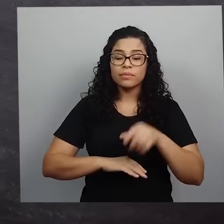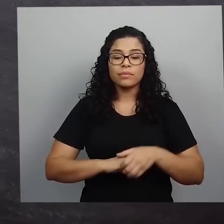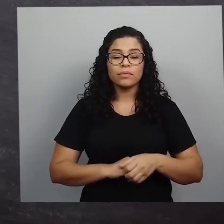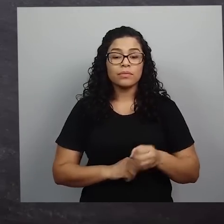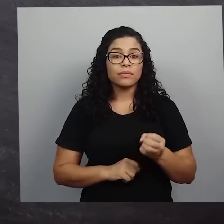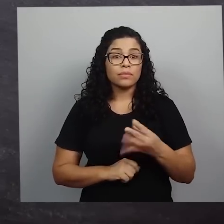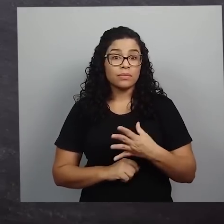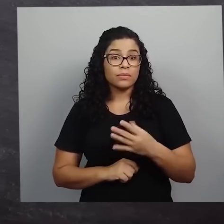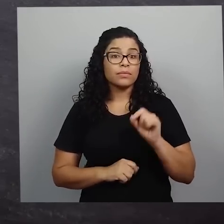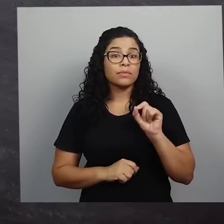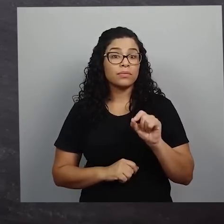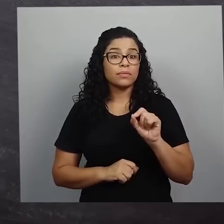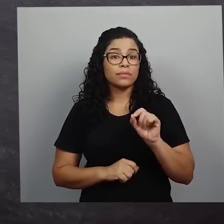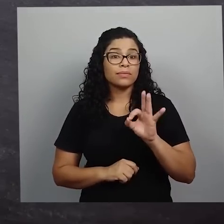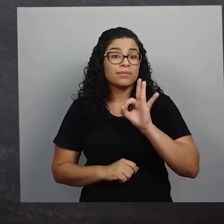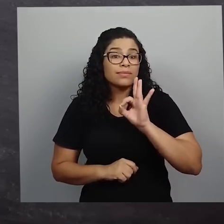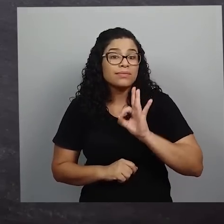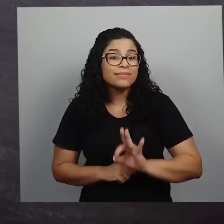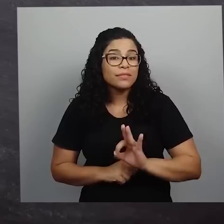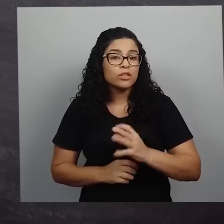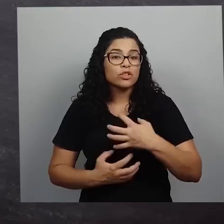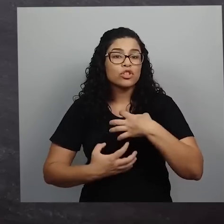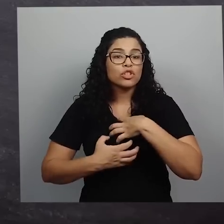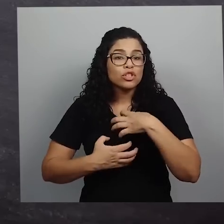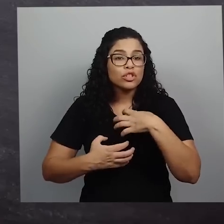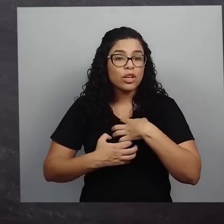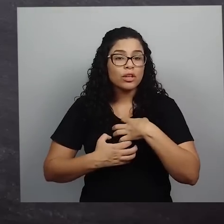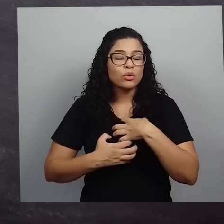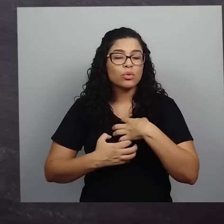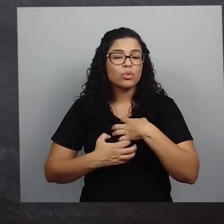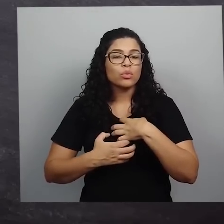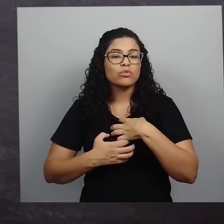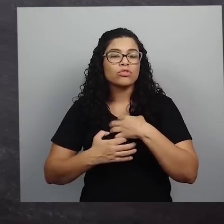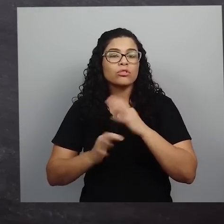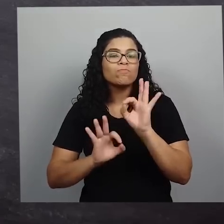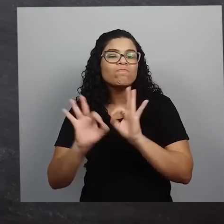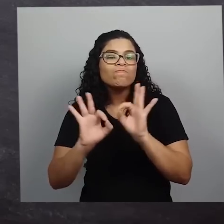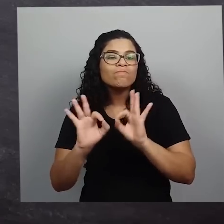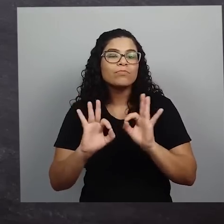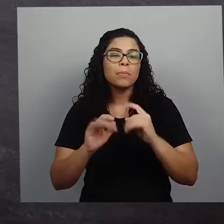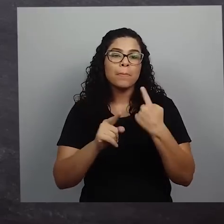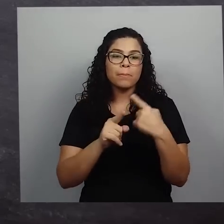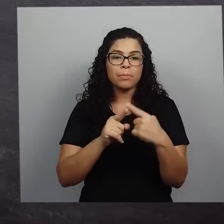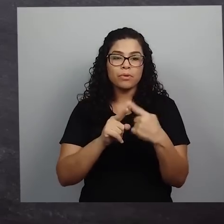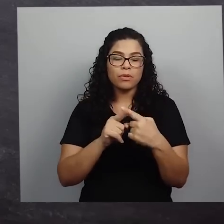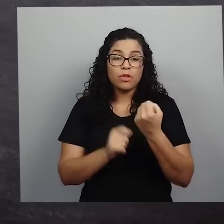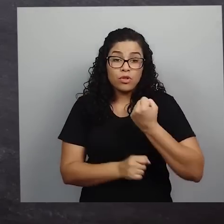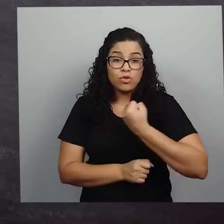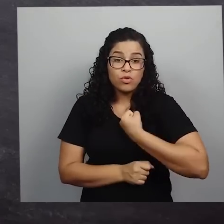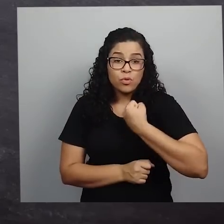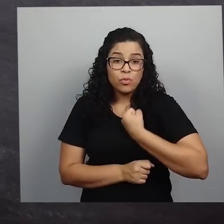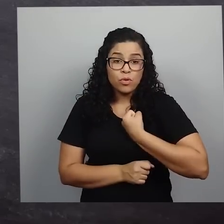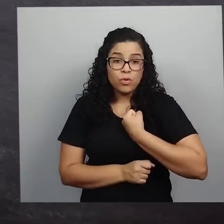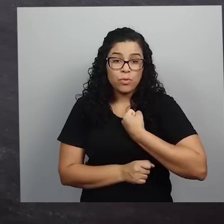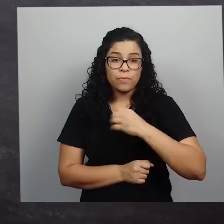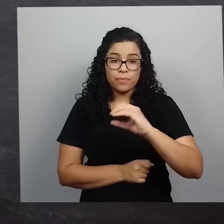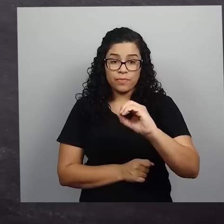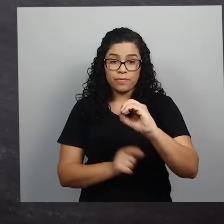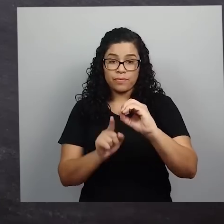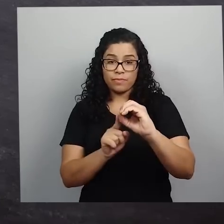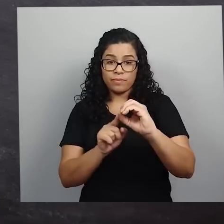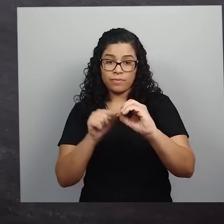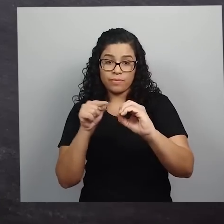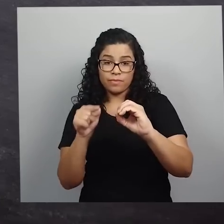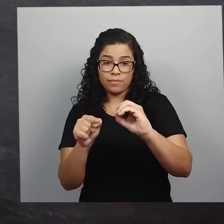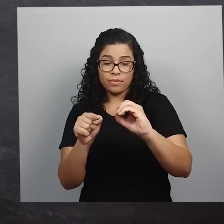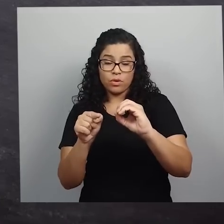atualizei a sua maneira de ser escrito, porque esses números do lado de cá, do